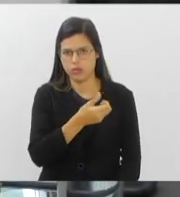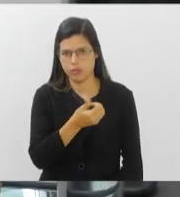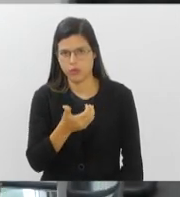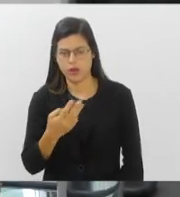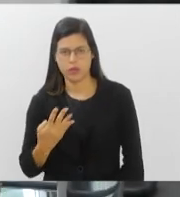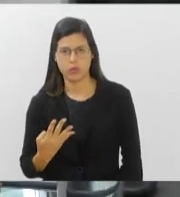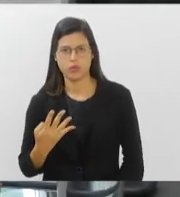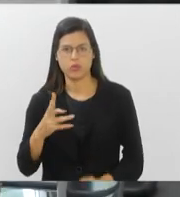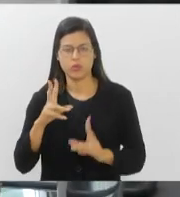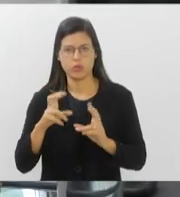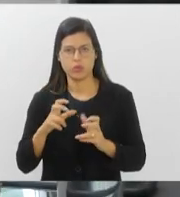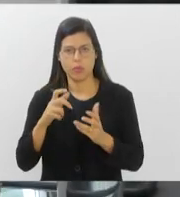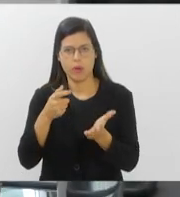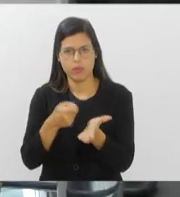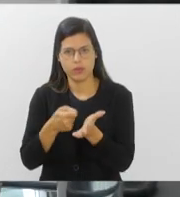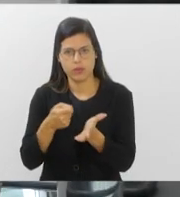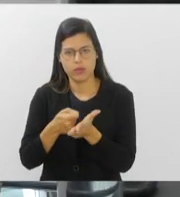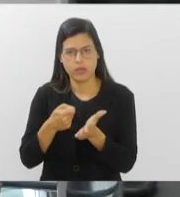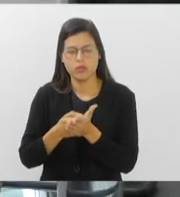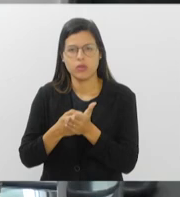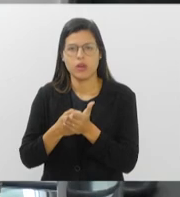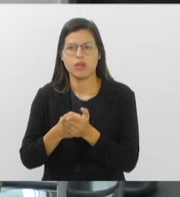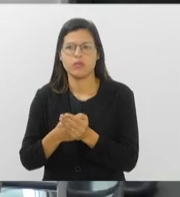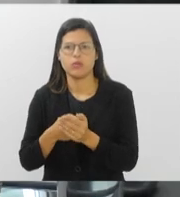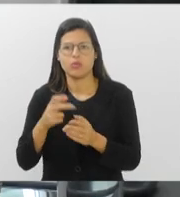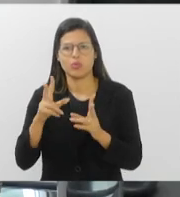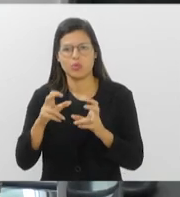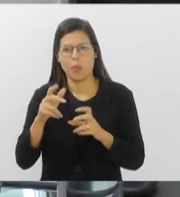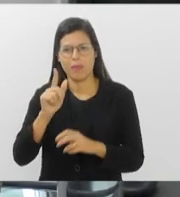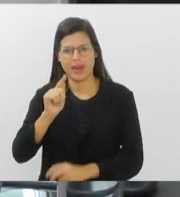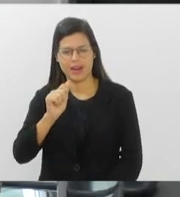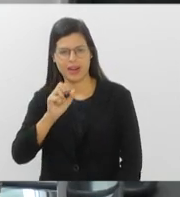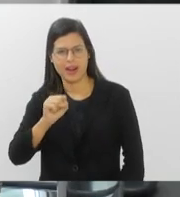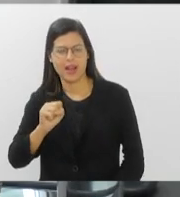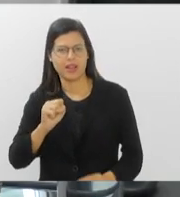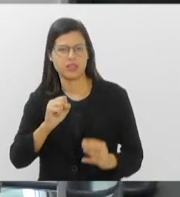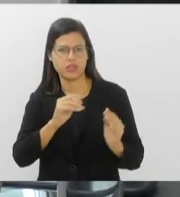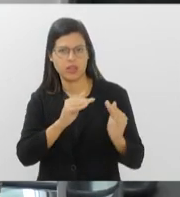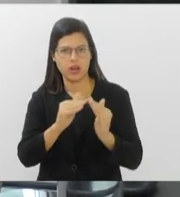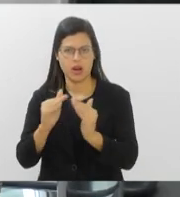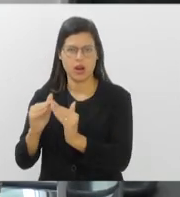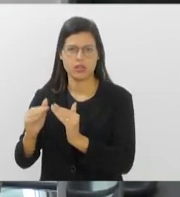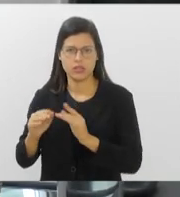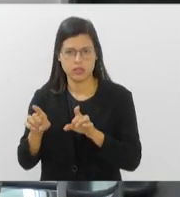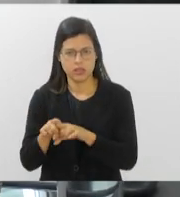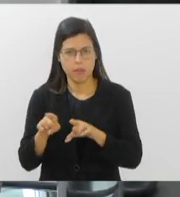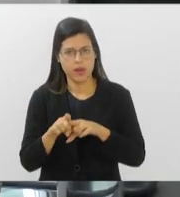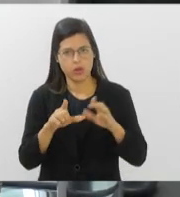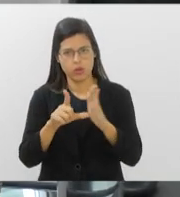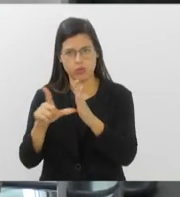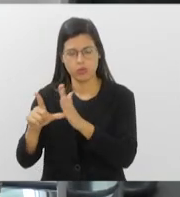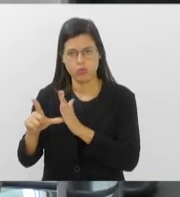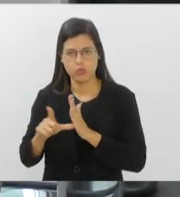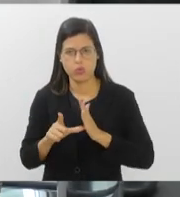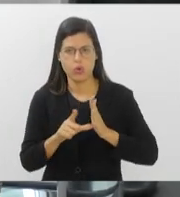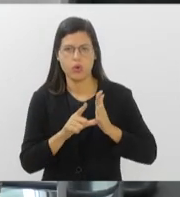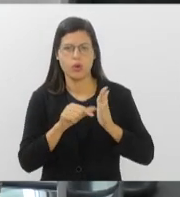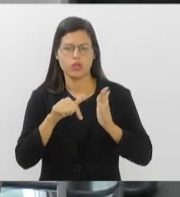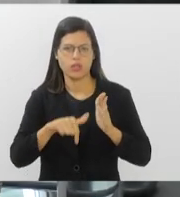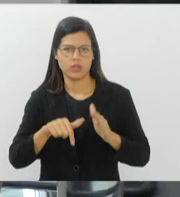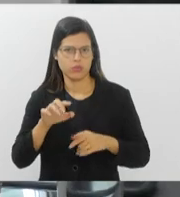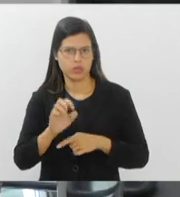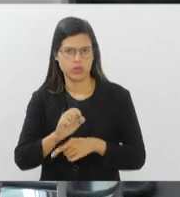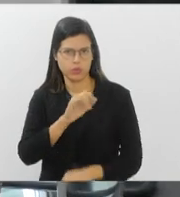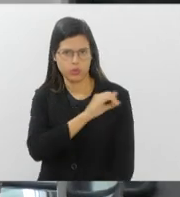inspeção quinquenal de segurança nas instalações de gás, nas unidades residenciais e comerciais supridas por gases combustíveis no estado do Rio de